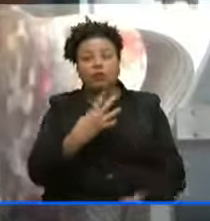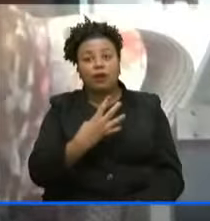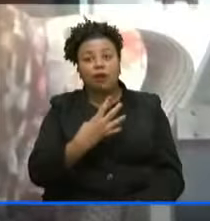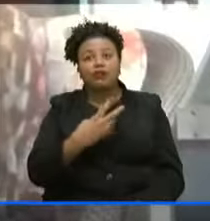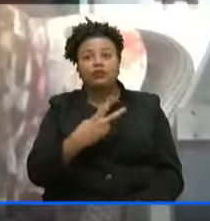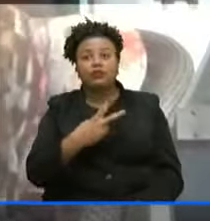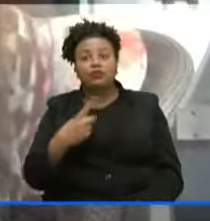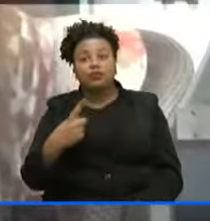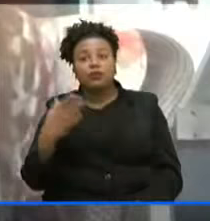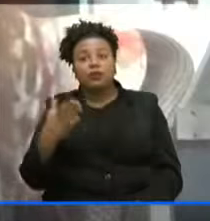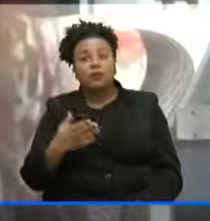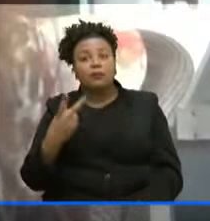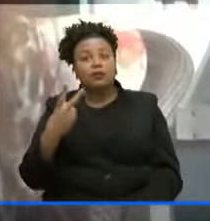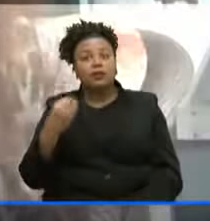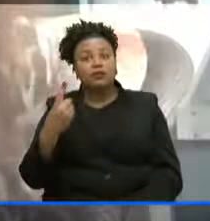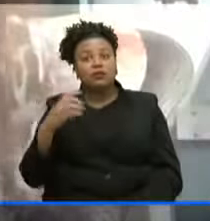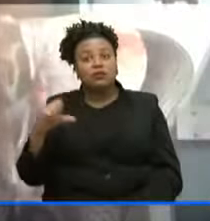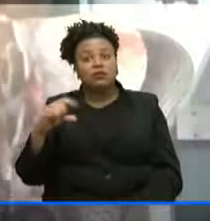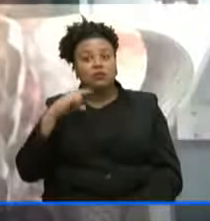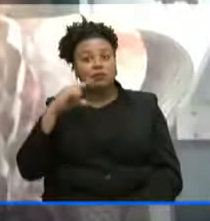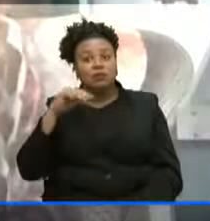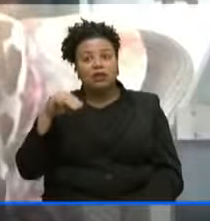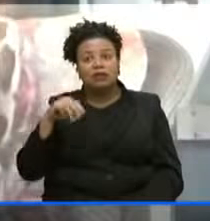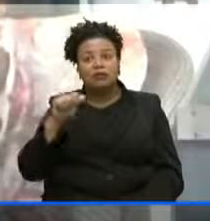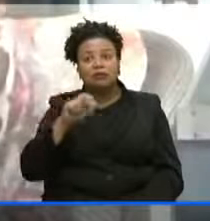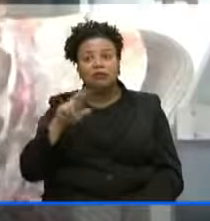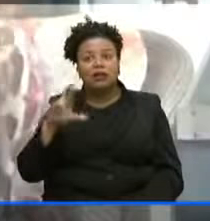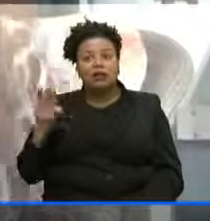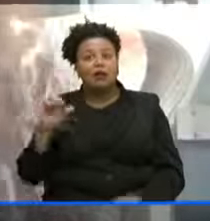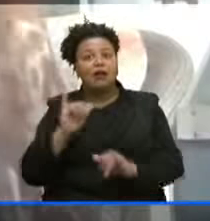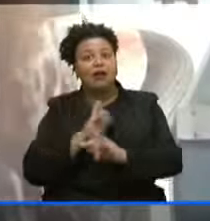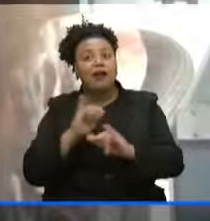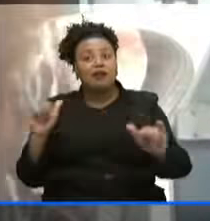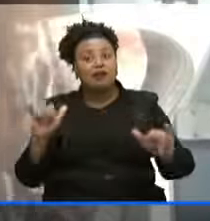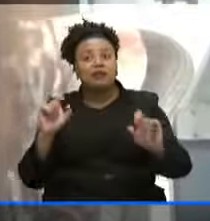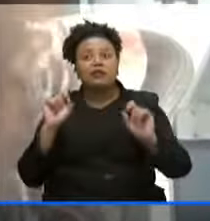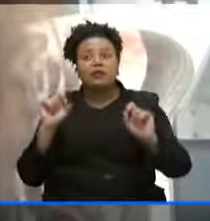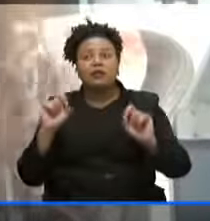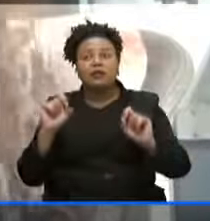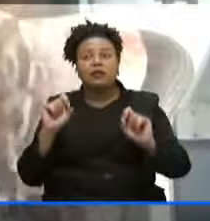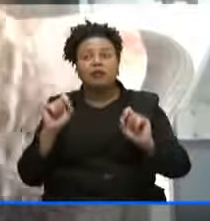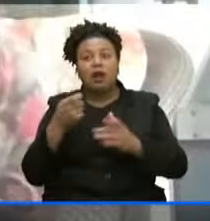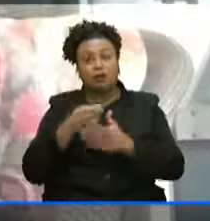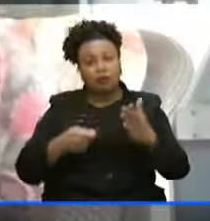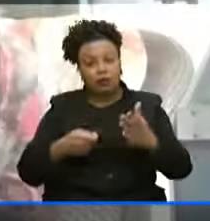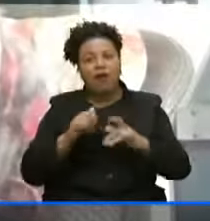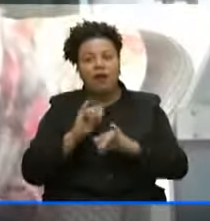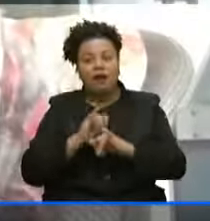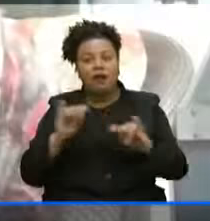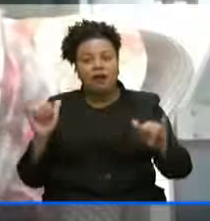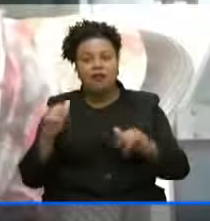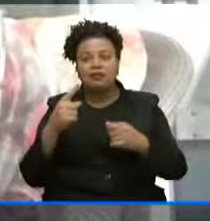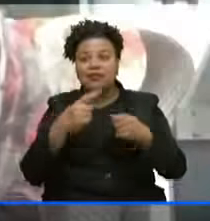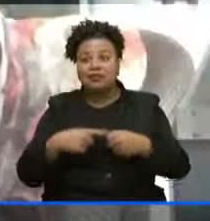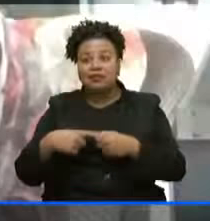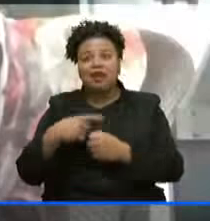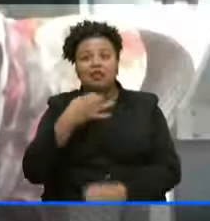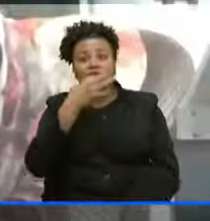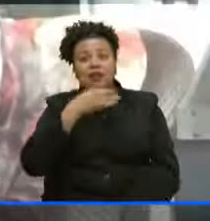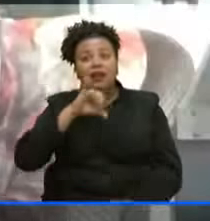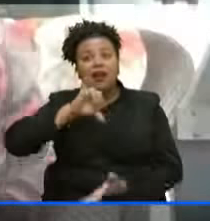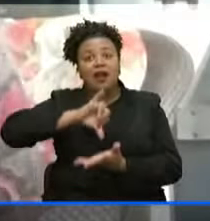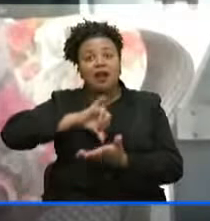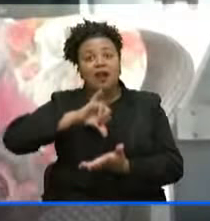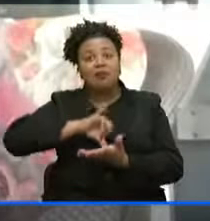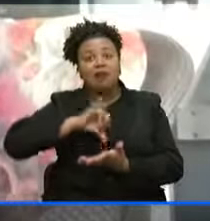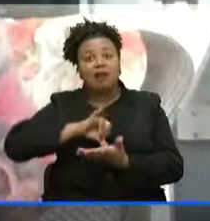421 de 2019, deputado Luiz Marenco, que declara, é o autor, declara o município de Caxias capital